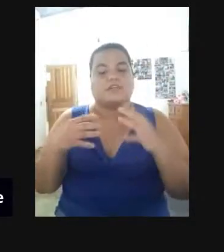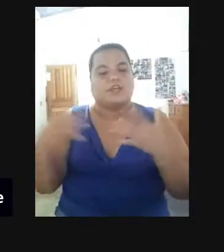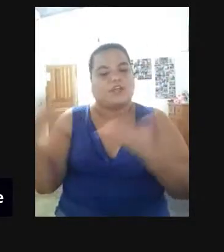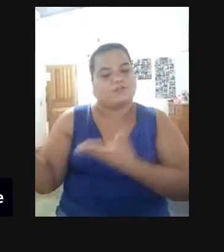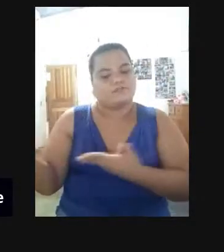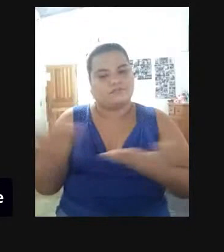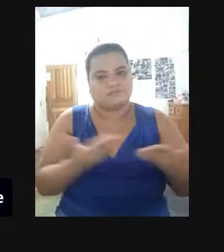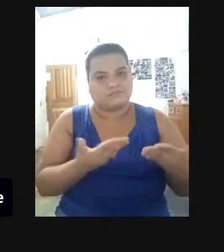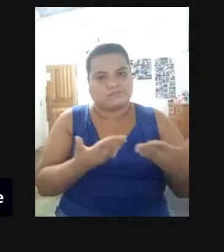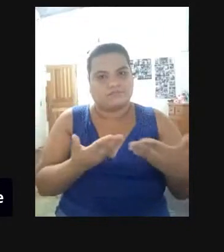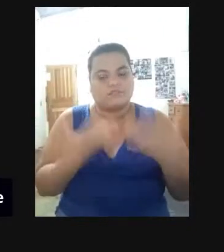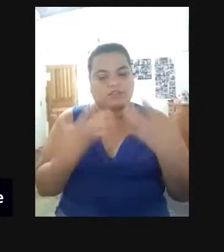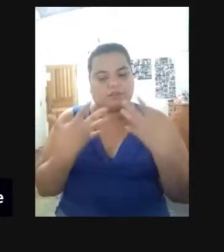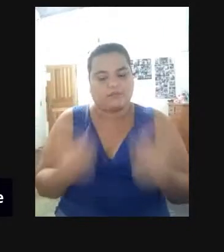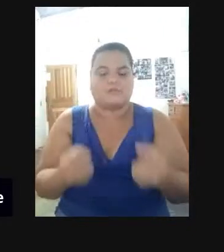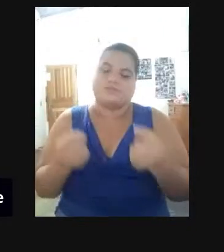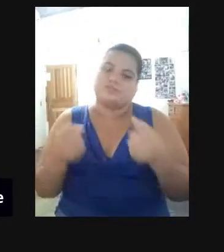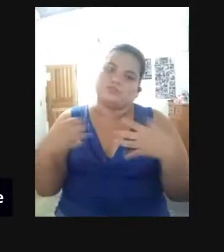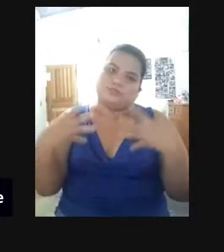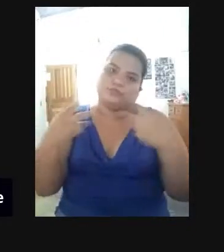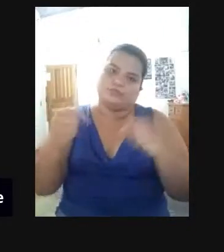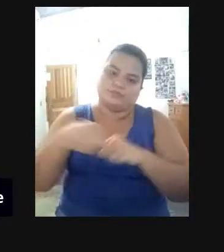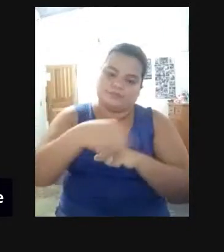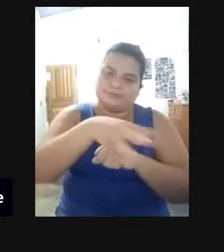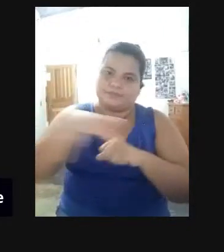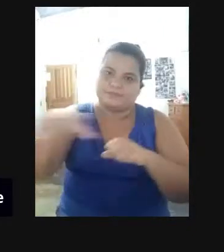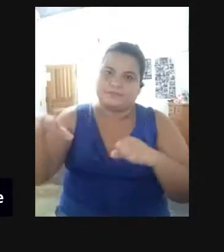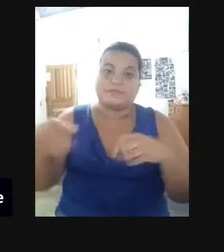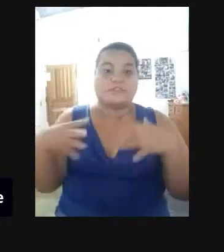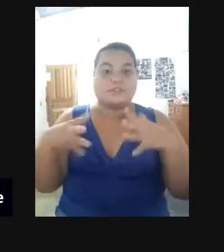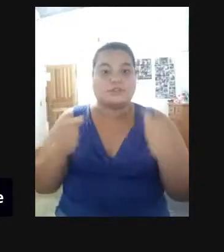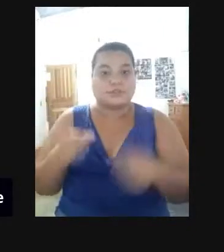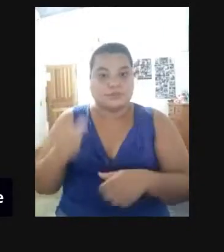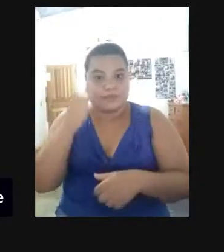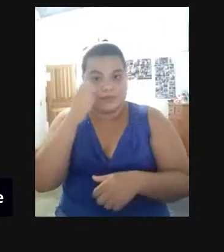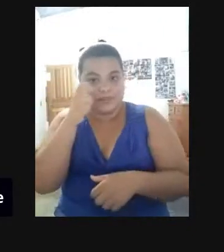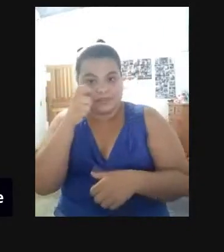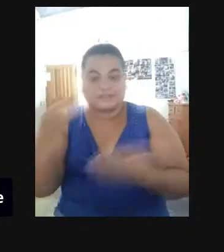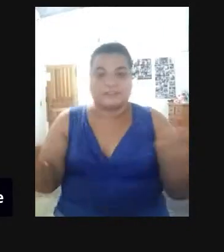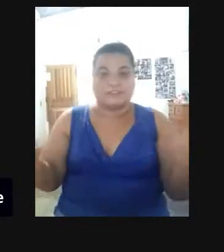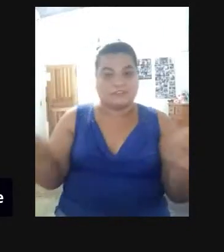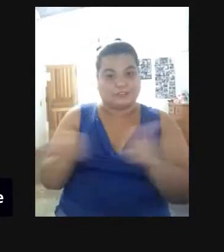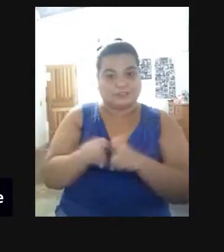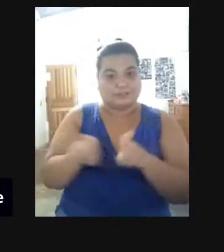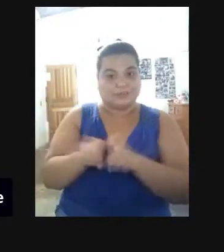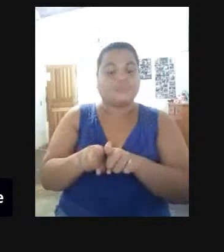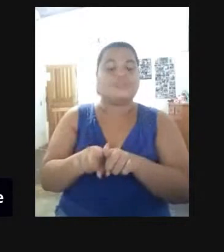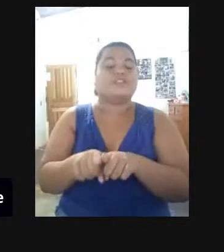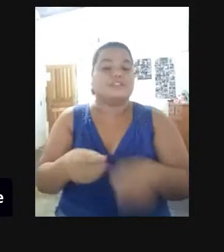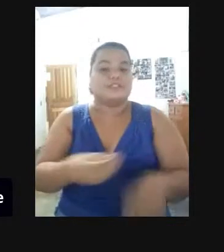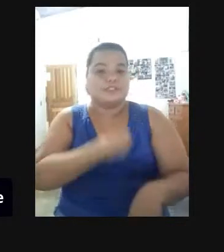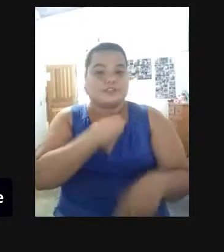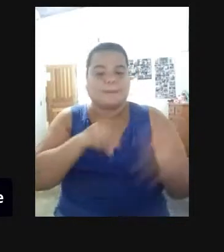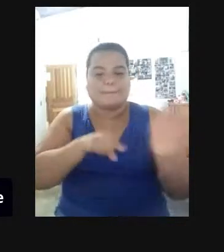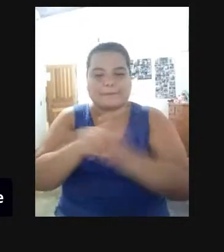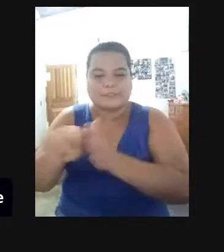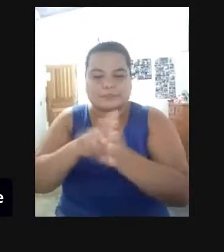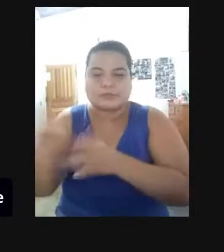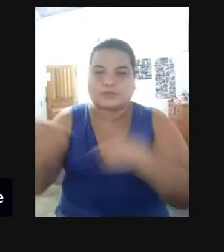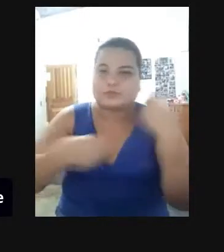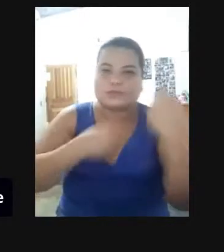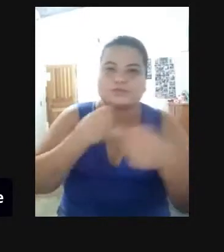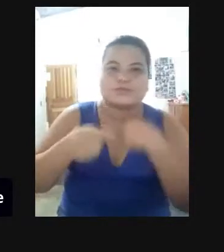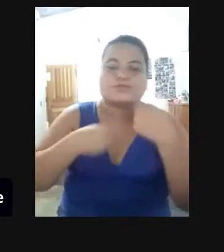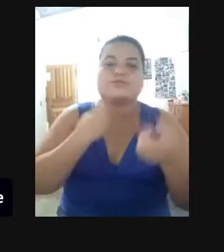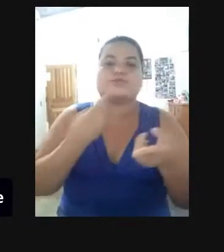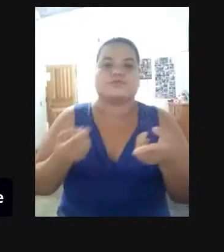conhecimentos conosco. E agradecer a todos vocês que abrilhantaram com a presença de vocês, com as perguntas, com